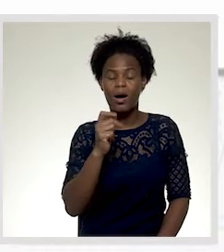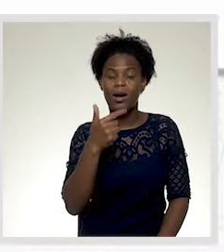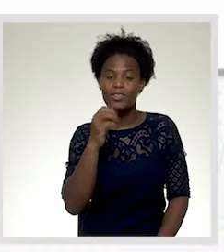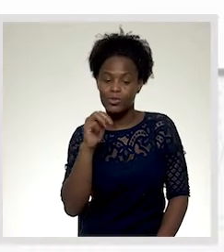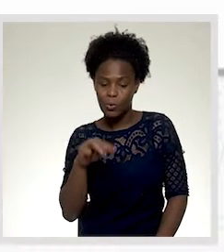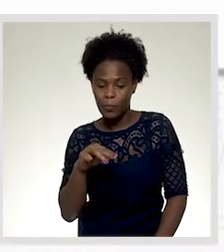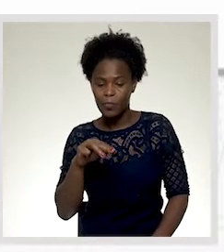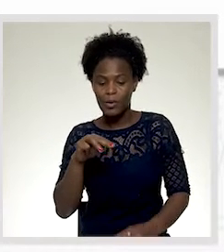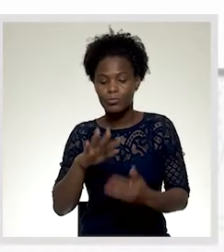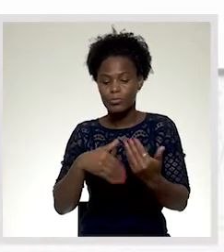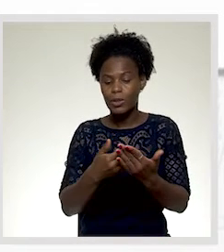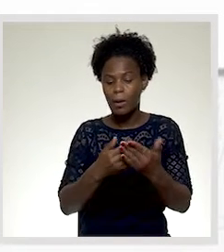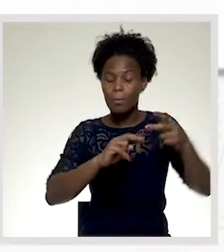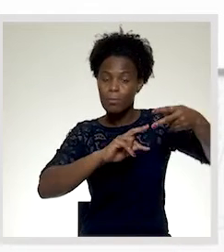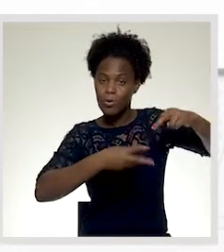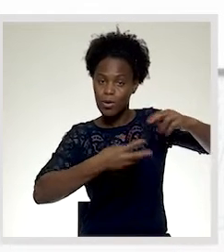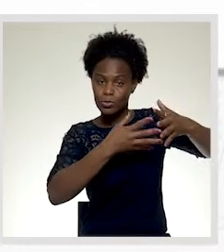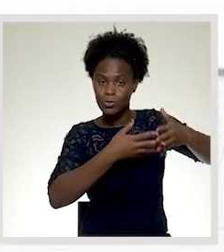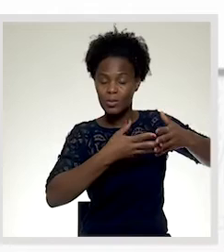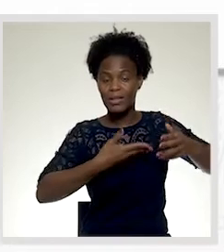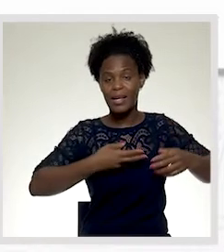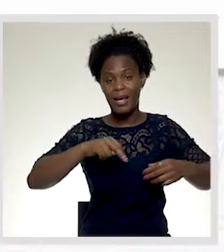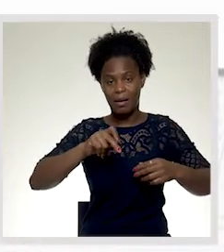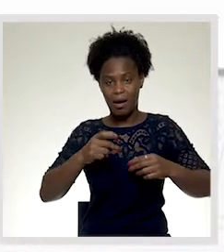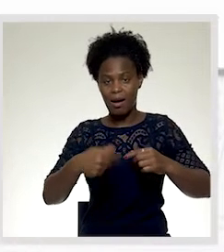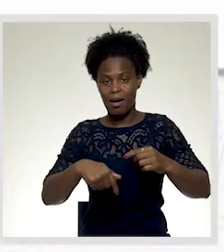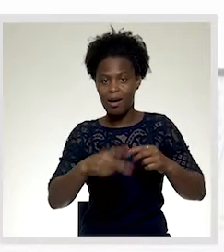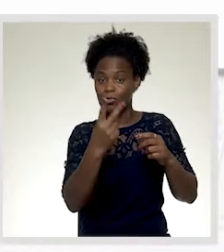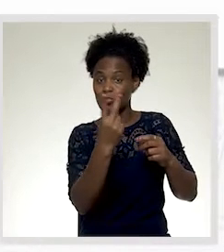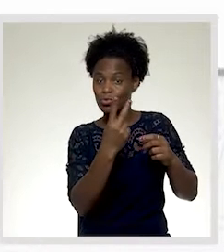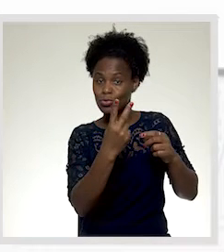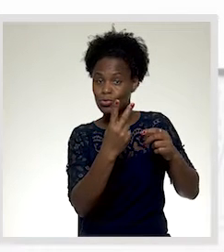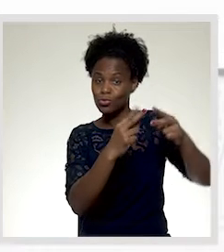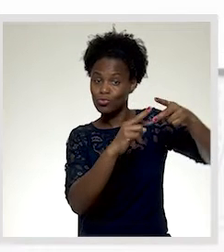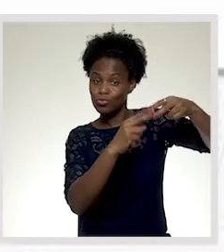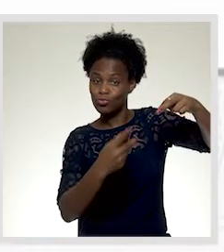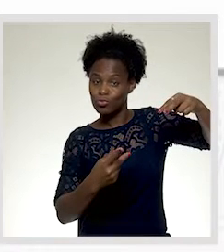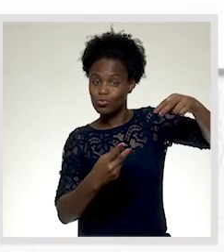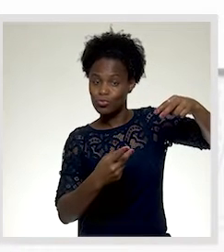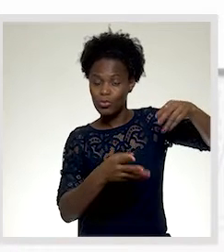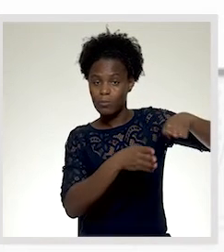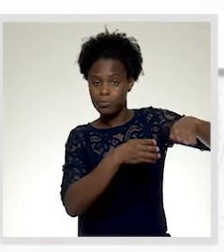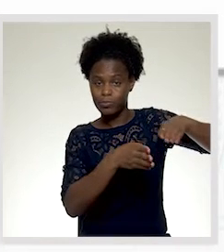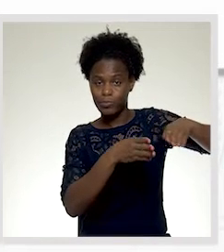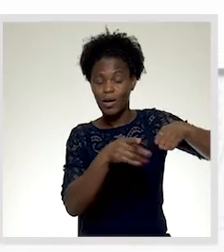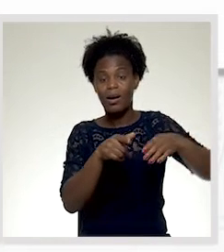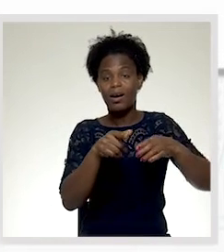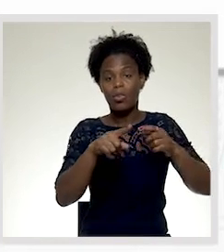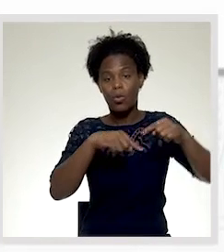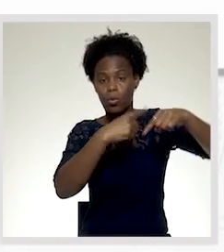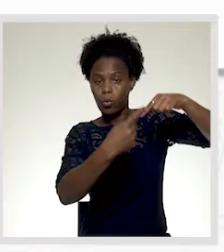Crick. Propuseram uma molécula estrutural em que o DNA era formado por duas cadeias antiparalelas